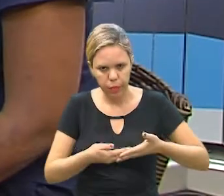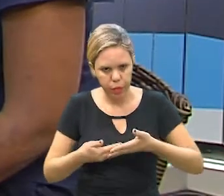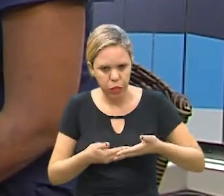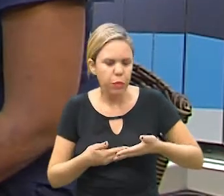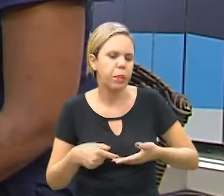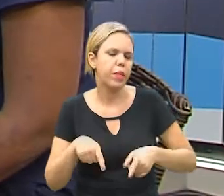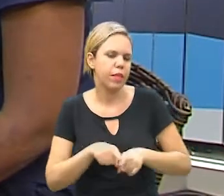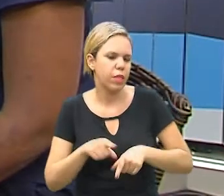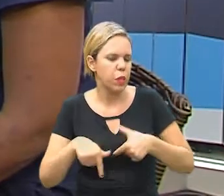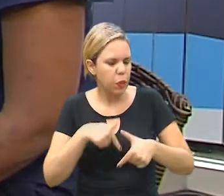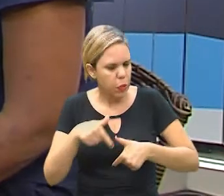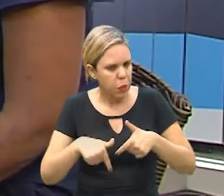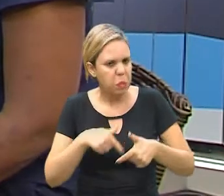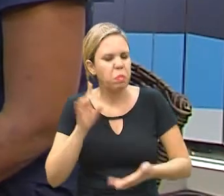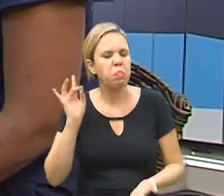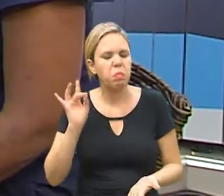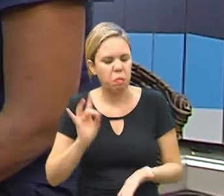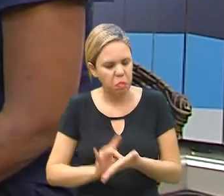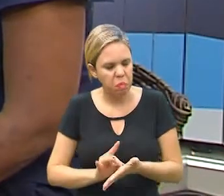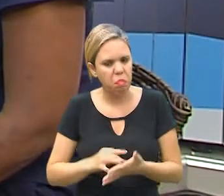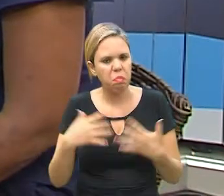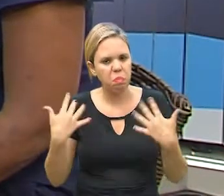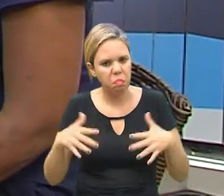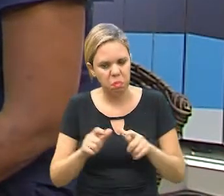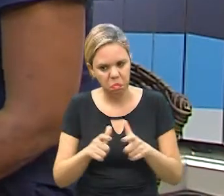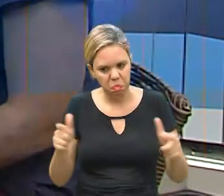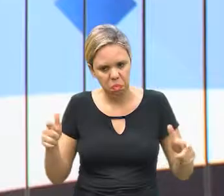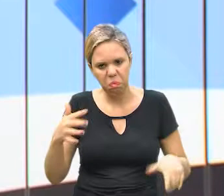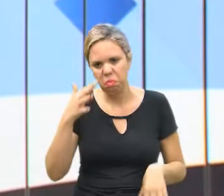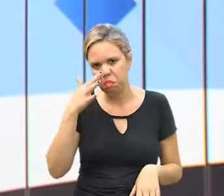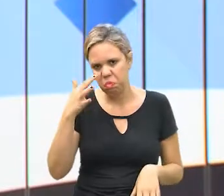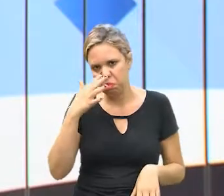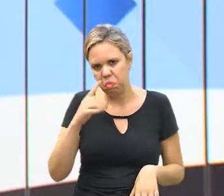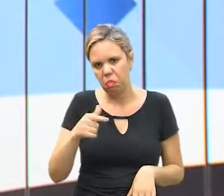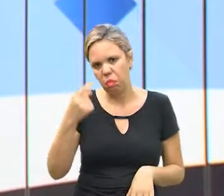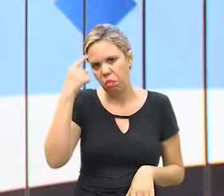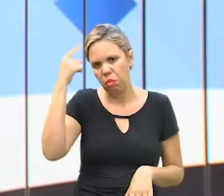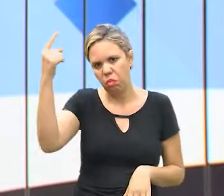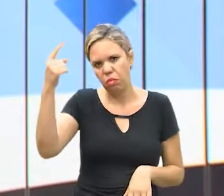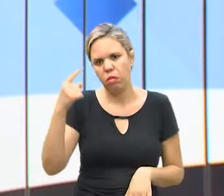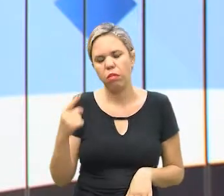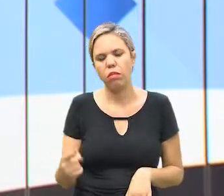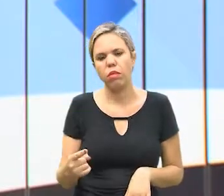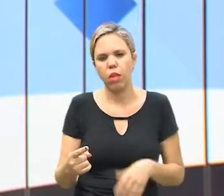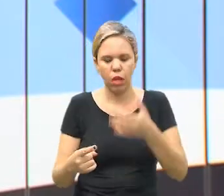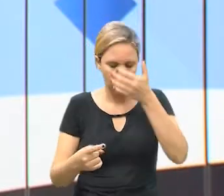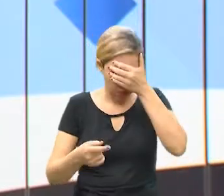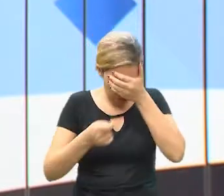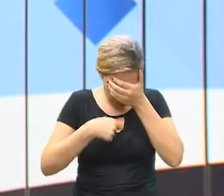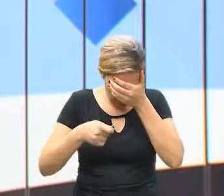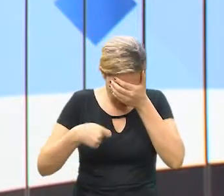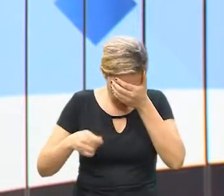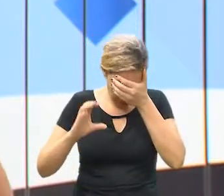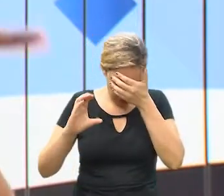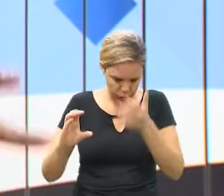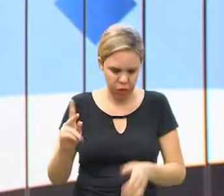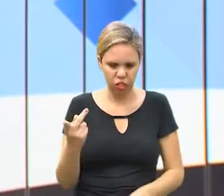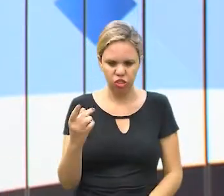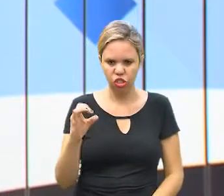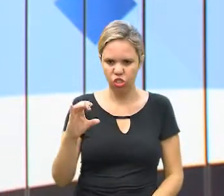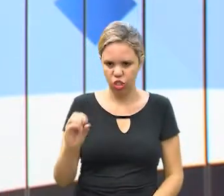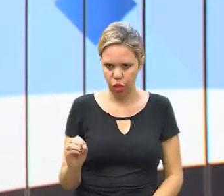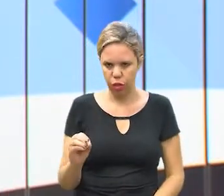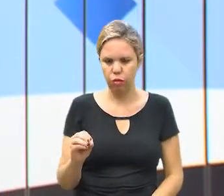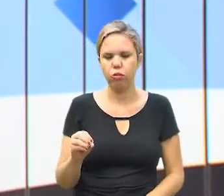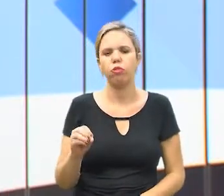que o nosso trabalho é realmente muito amplo mesmo. Aí vem aquela ideia do Chico Xavier, né? De movimentar, porque vocês